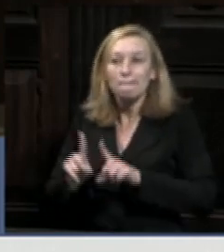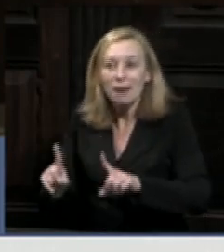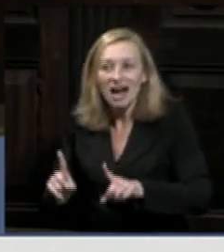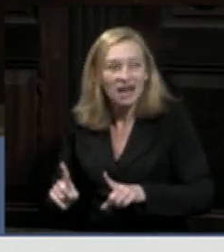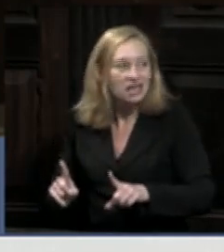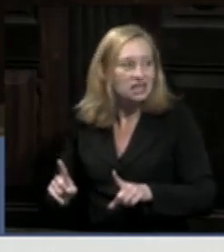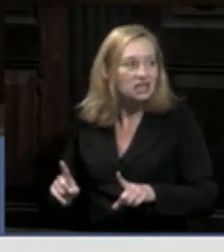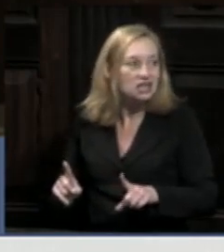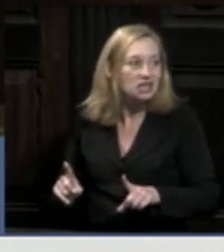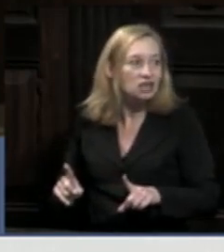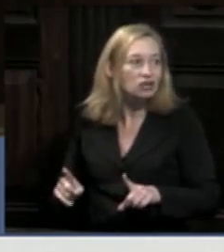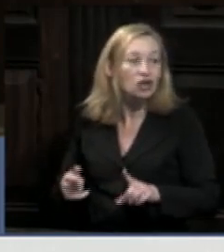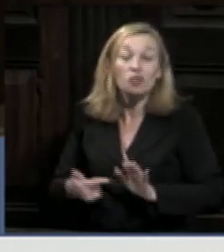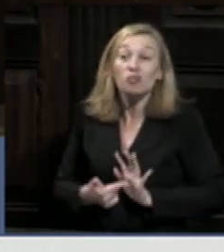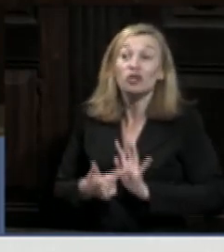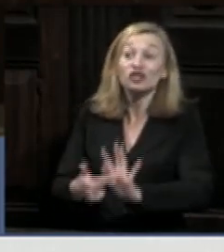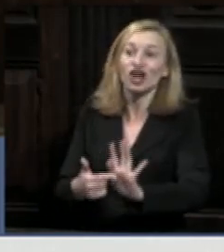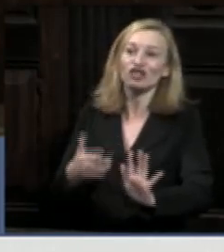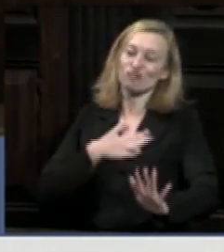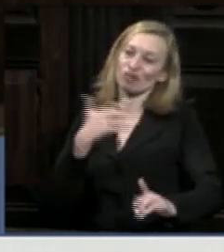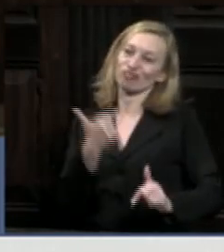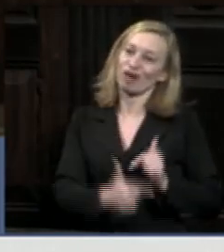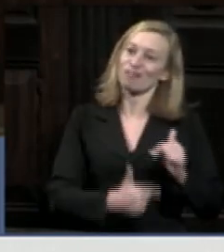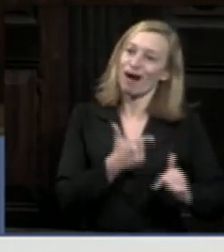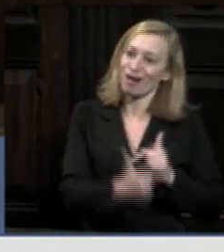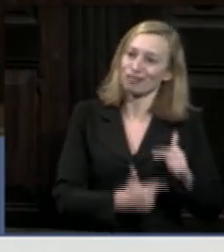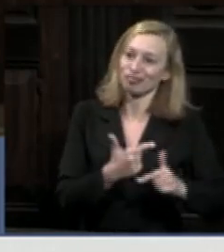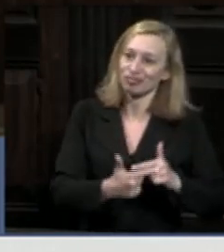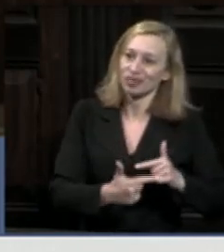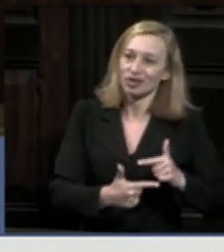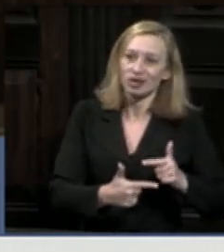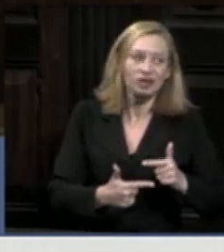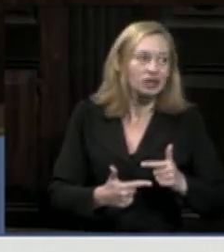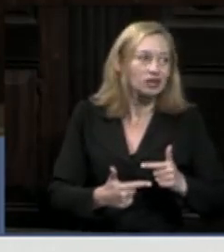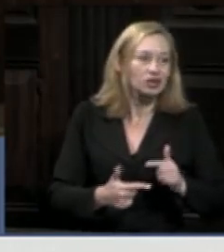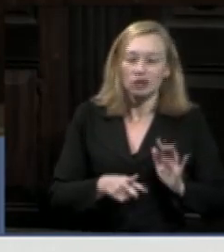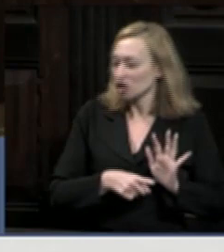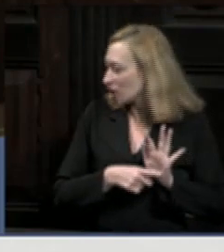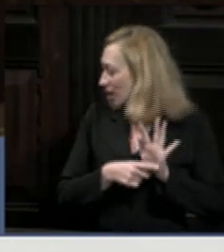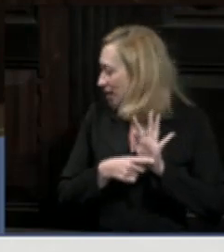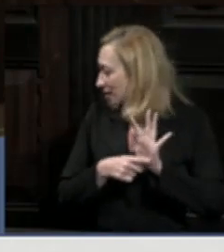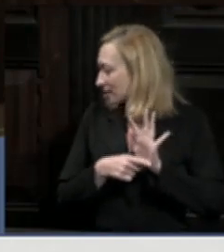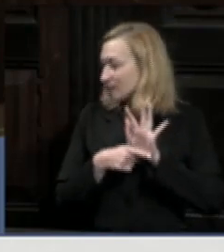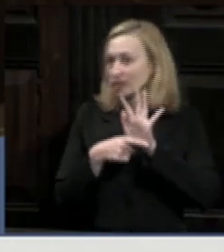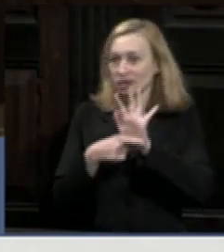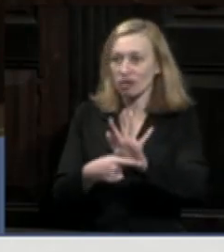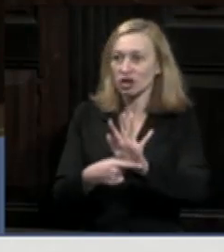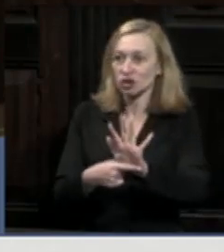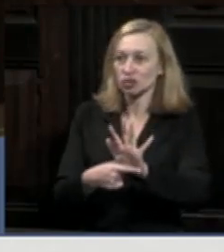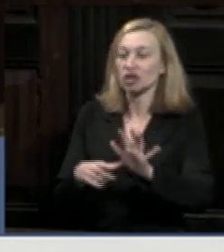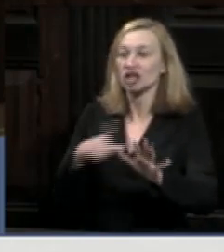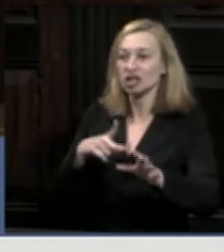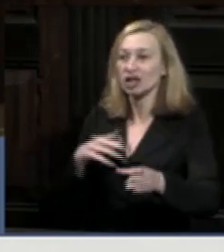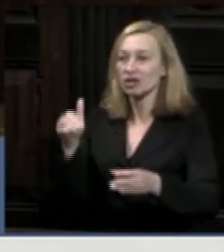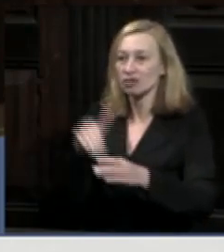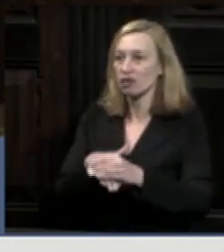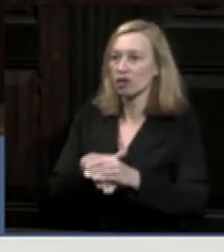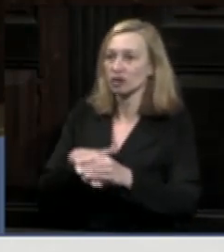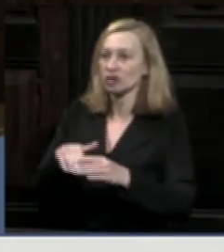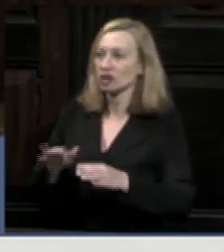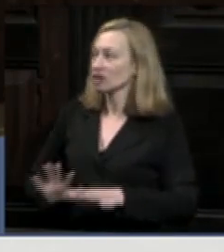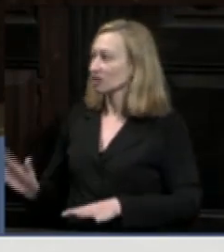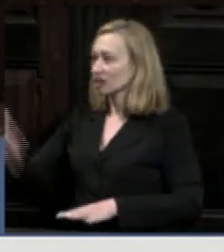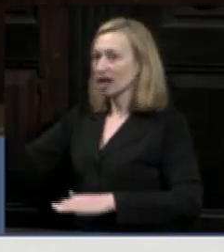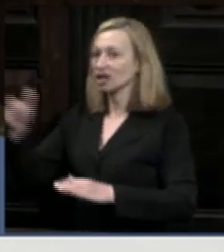trabalho sendo desenvolvido em resende e aí como ajuda da cultura ana paula rechuan eu tenho votos na cidade inteira do rio de